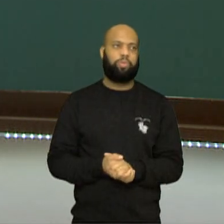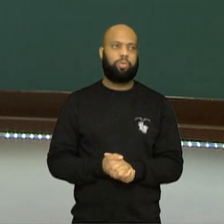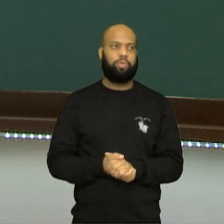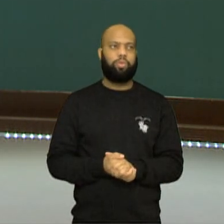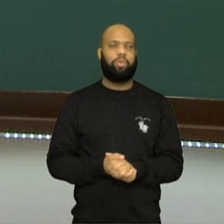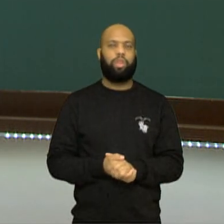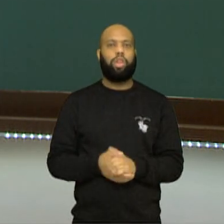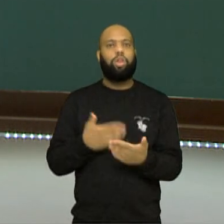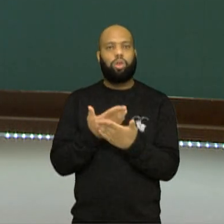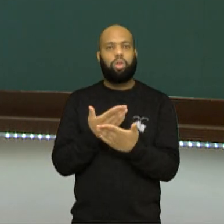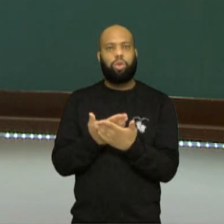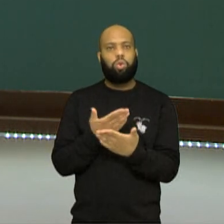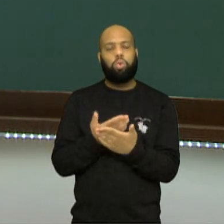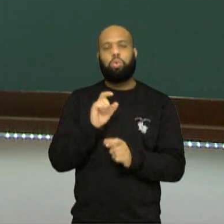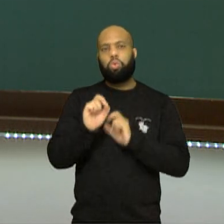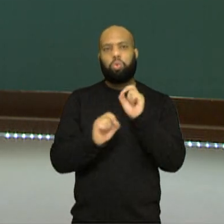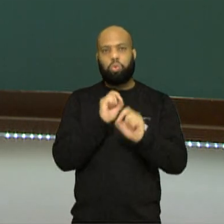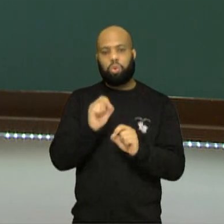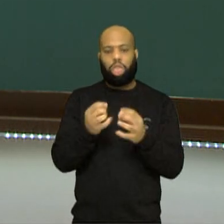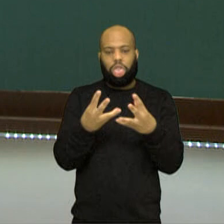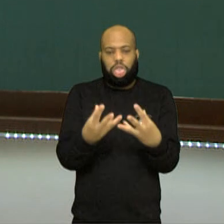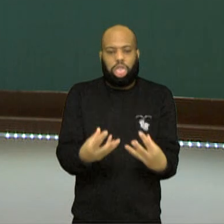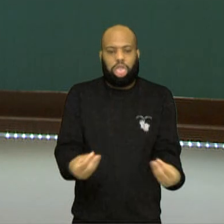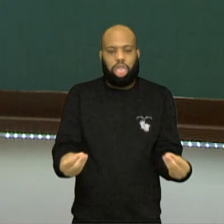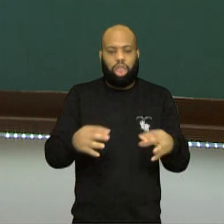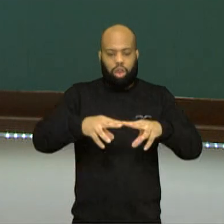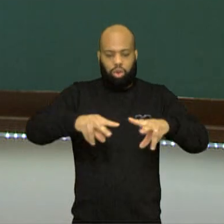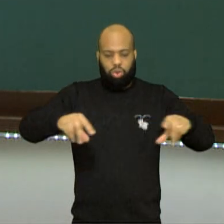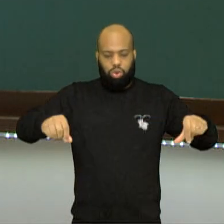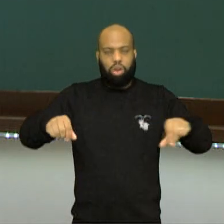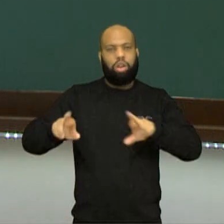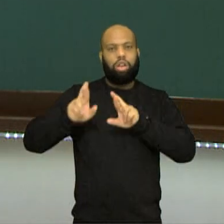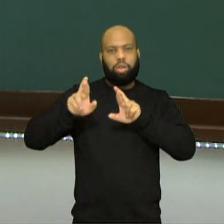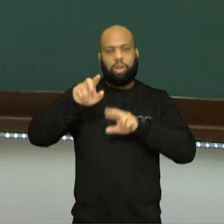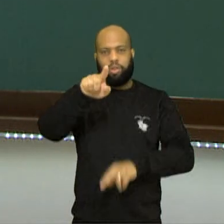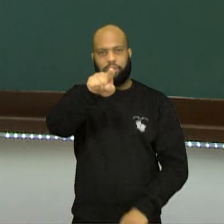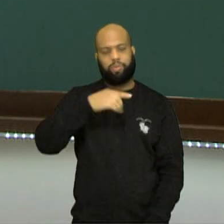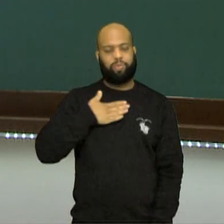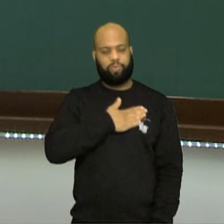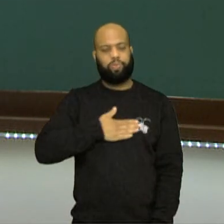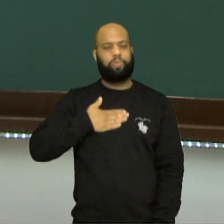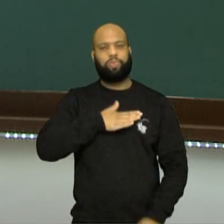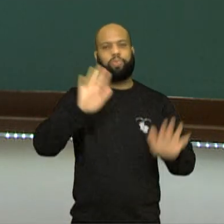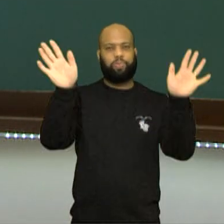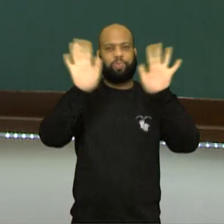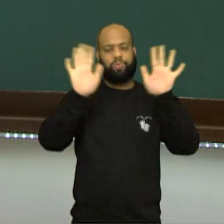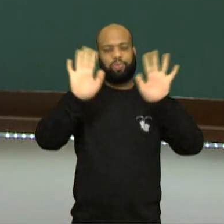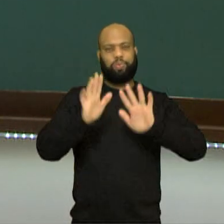Nessa aula, nós falamos sobre a degradação do solo. Espero que vocês tenham gostado e até breve!